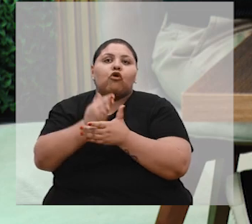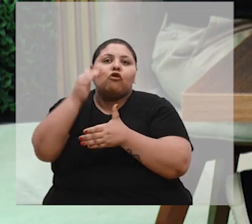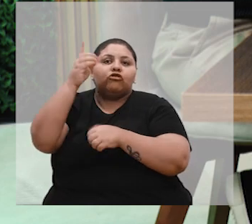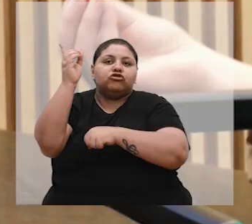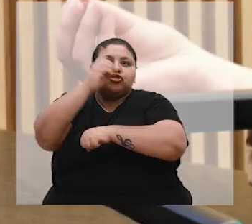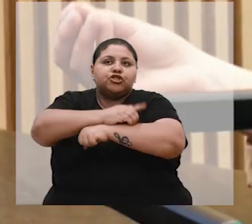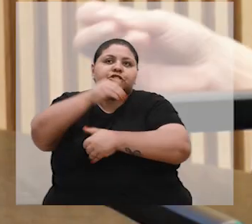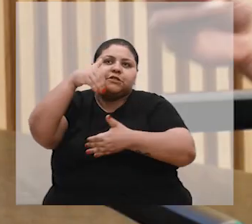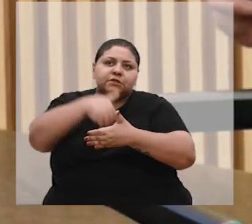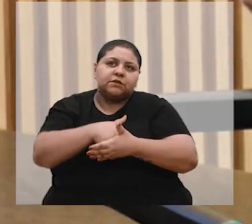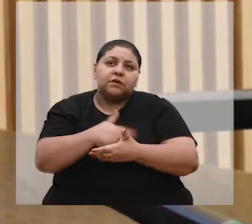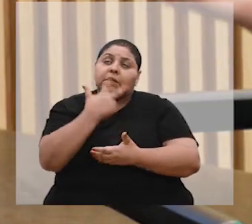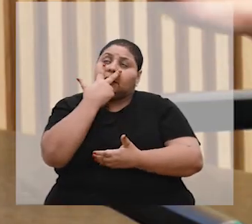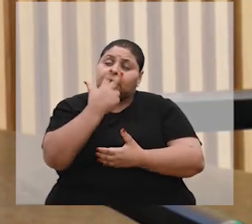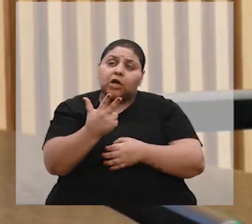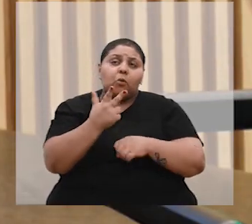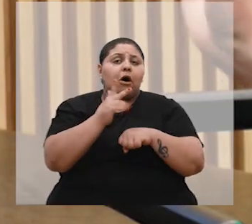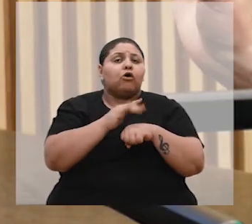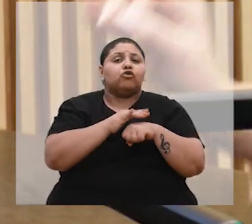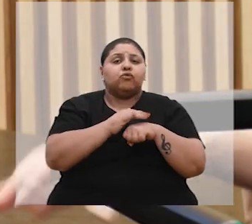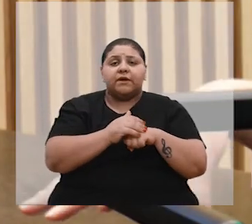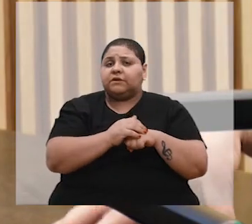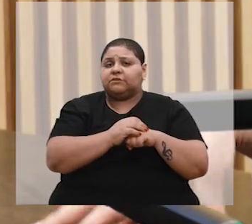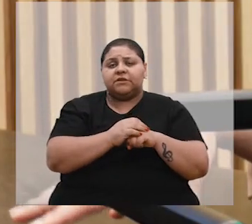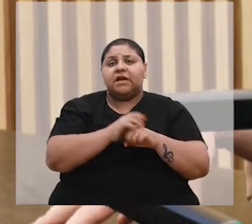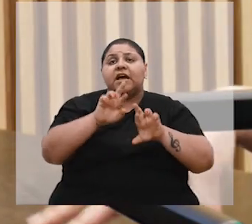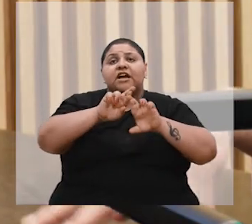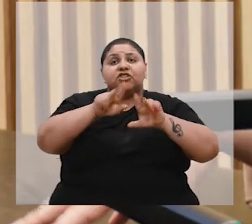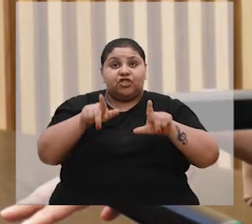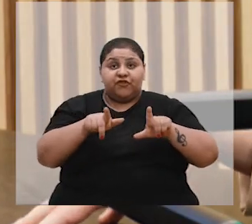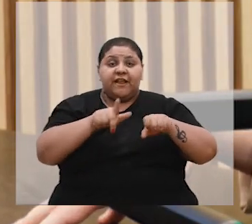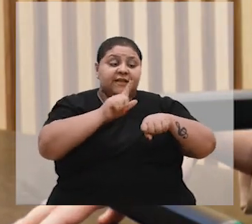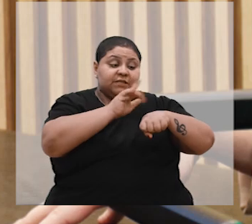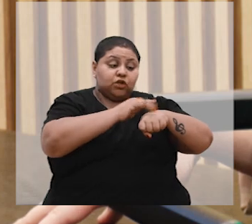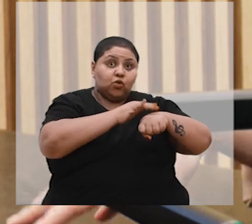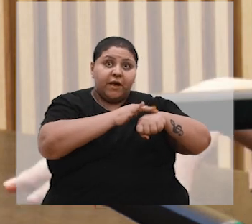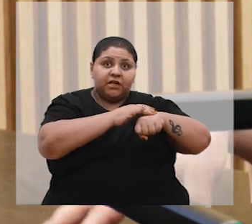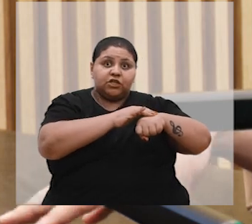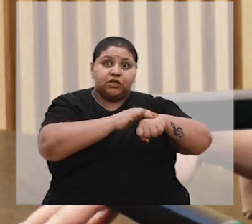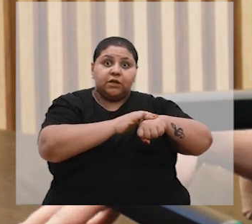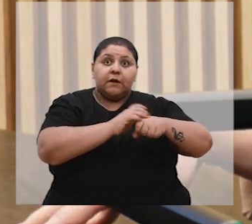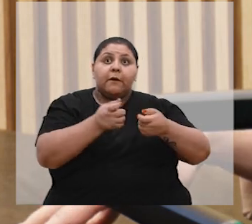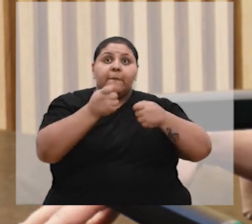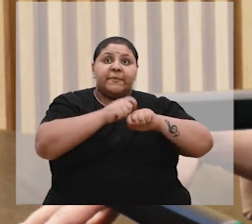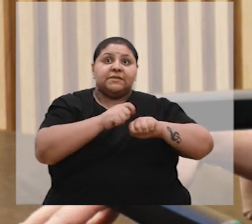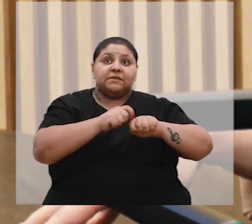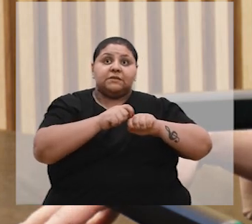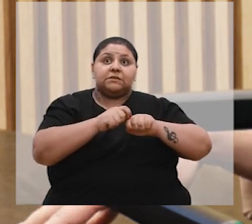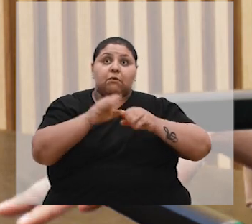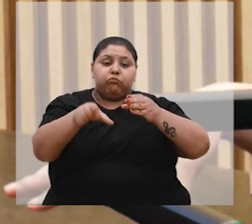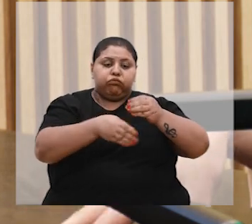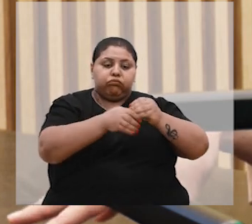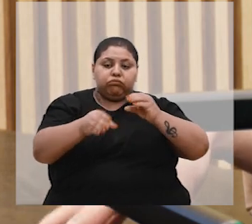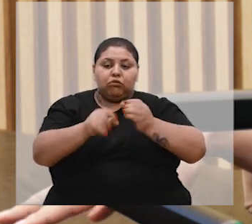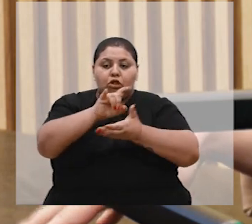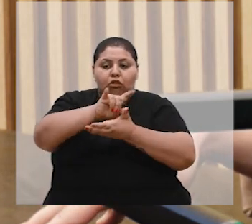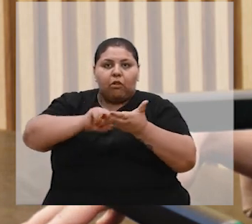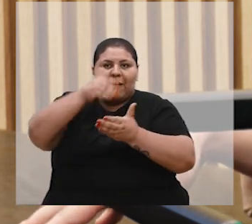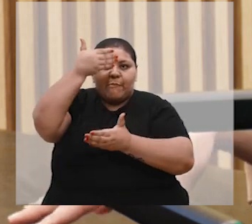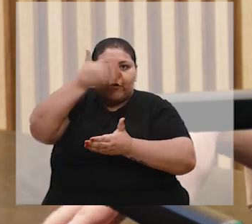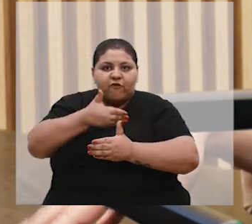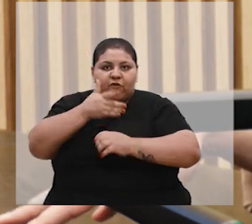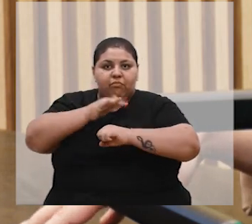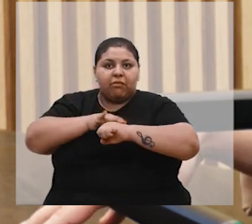mesma coisa se esteve doente, não pode votar, a mesma coisa. A diferença é que se você está doente, por exemplo, você vai ter que juntar alguns documentos ali para